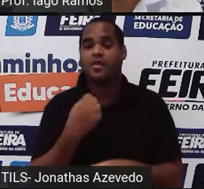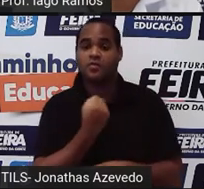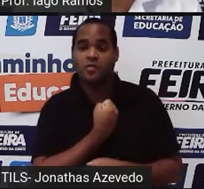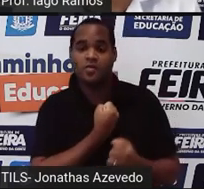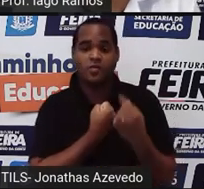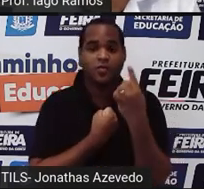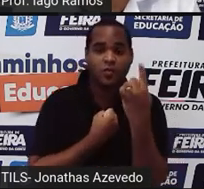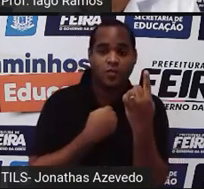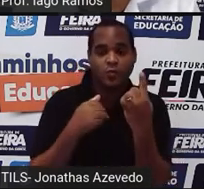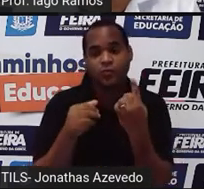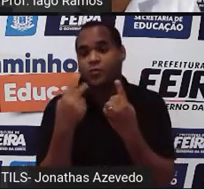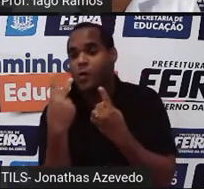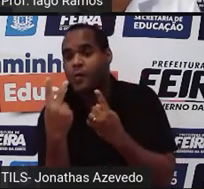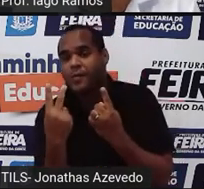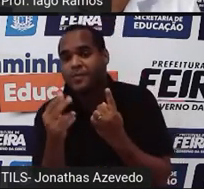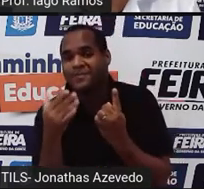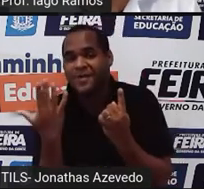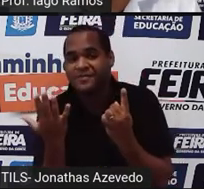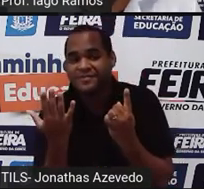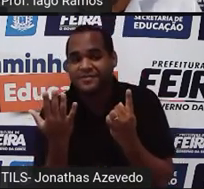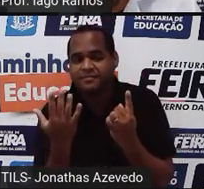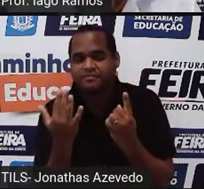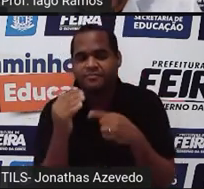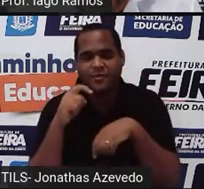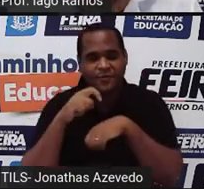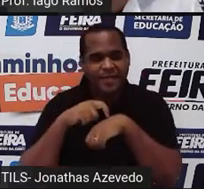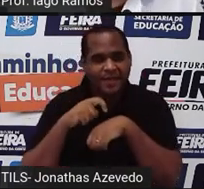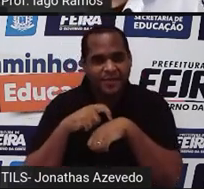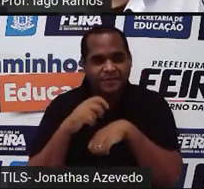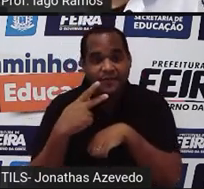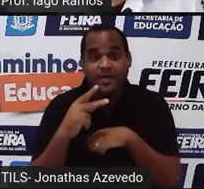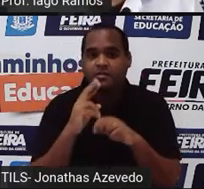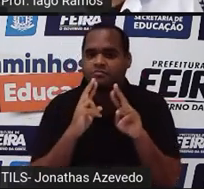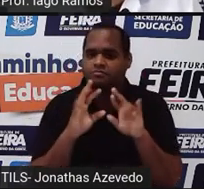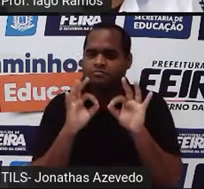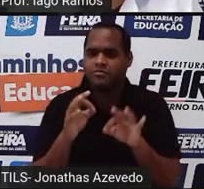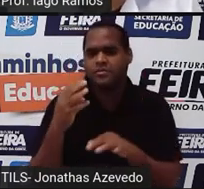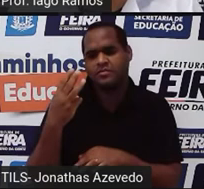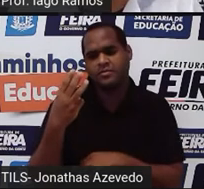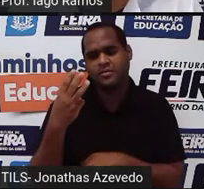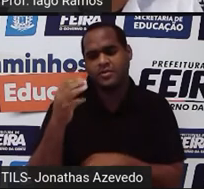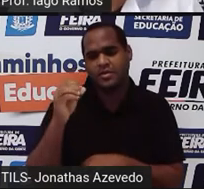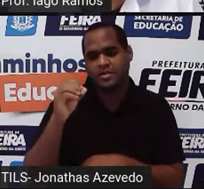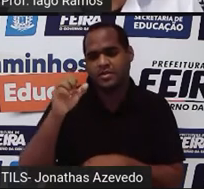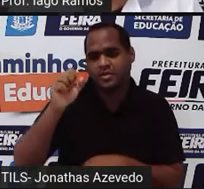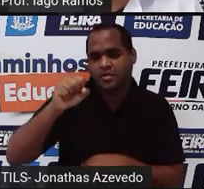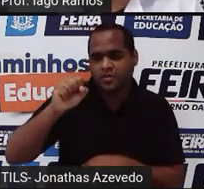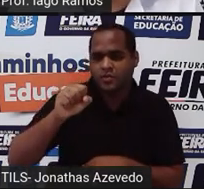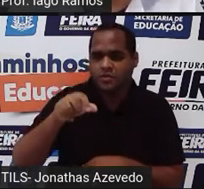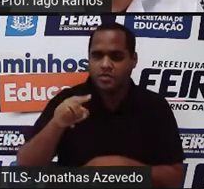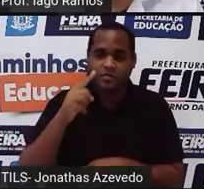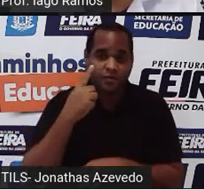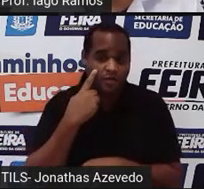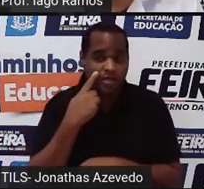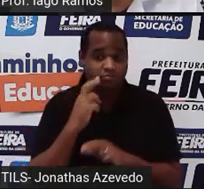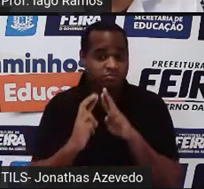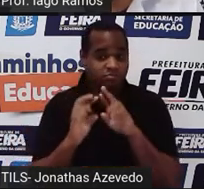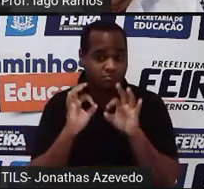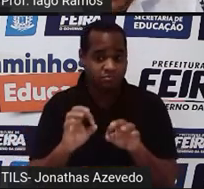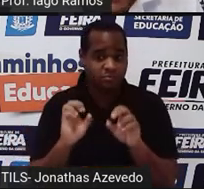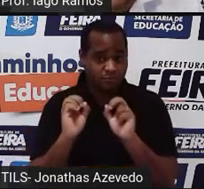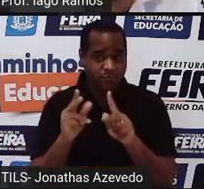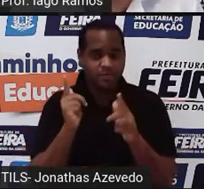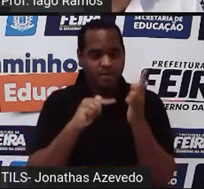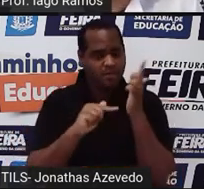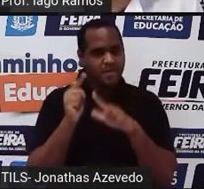opção 1 ou a opção 2? Eu vou te dar um tempinho, mas é um tempo rápido, tá? De 30 segundos para ver se